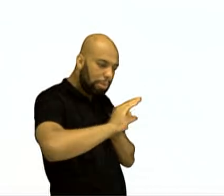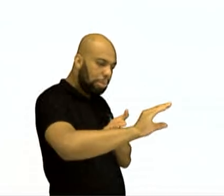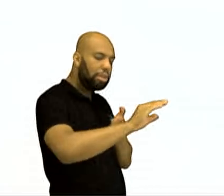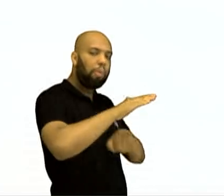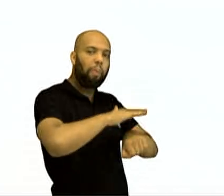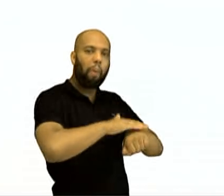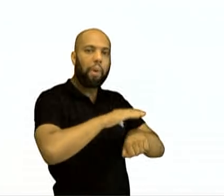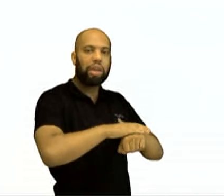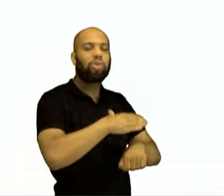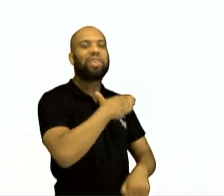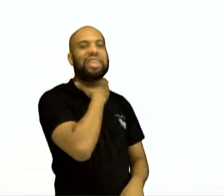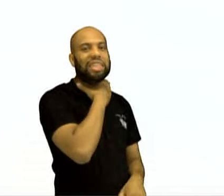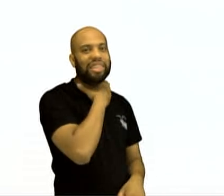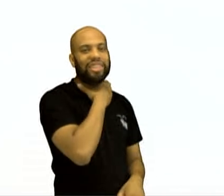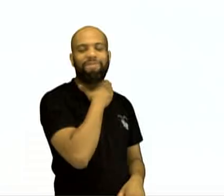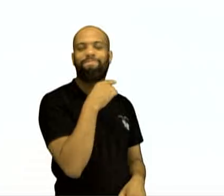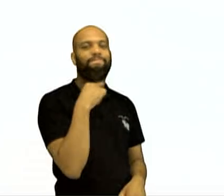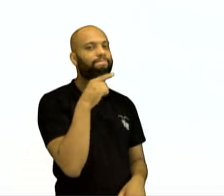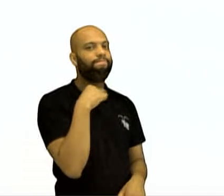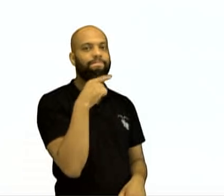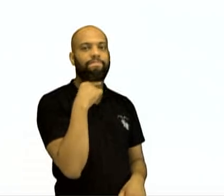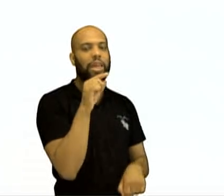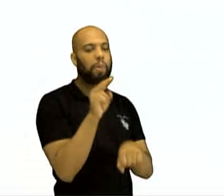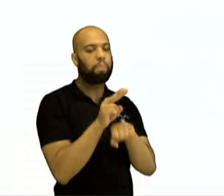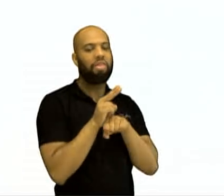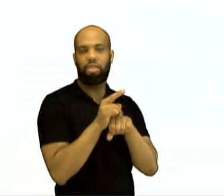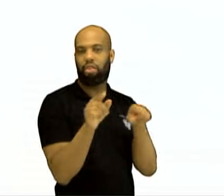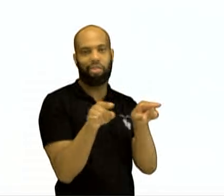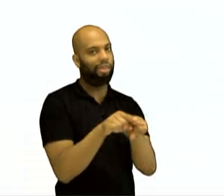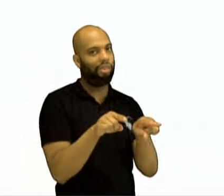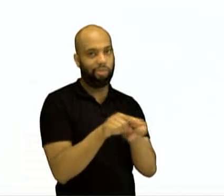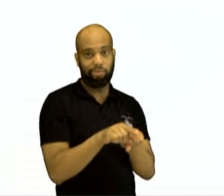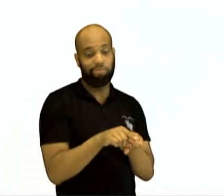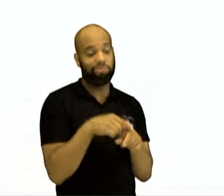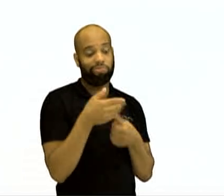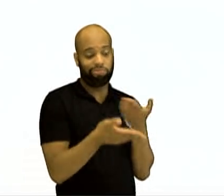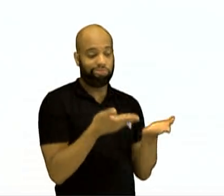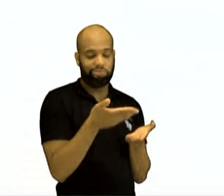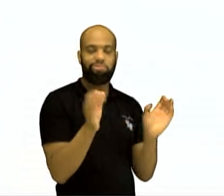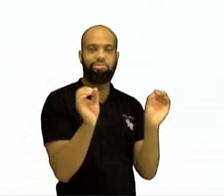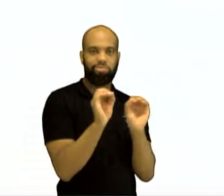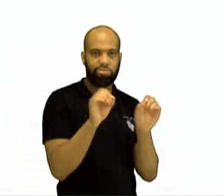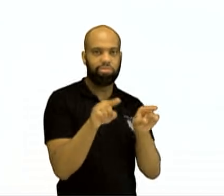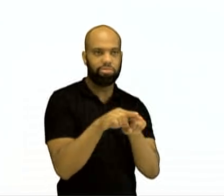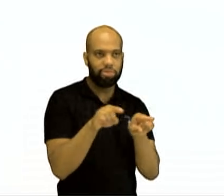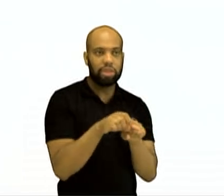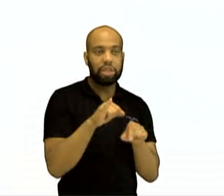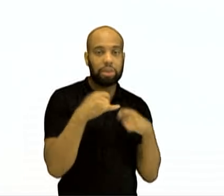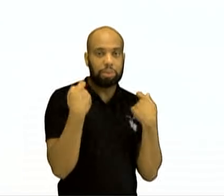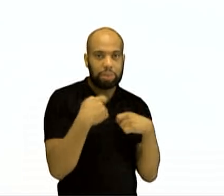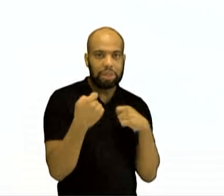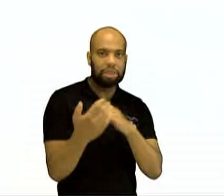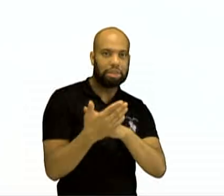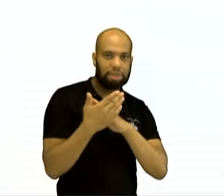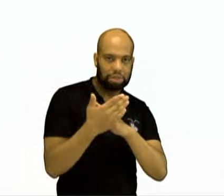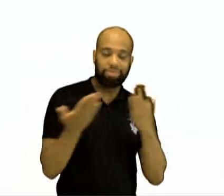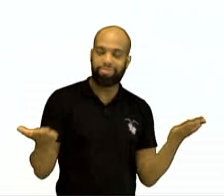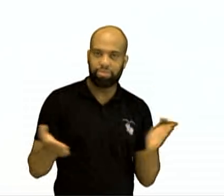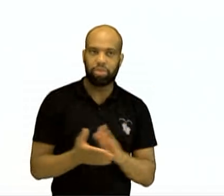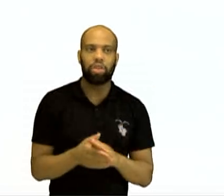a situação que estamos vivendo, por exemplo. Esses países podem não ser atendidos nessas situações emergenciais.